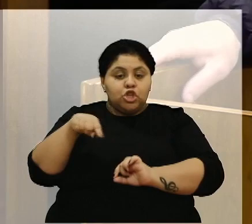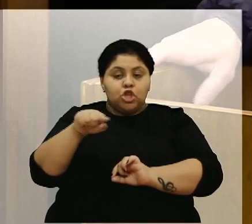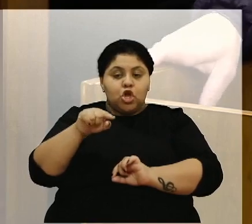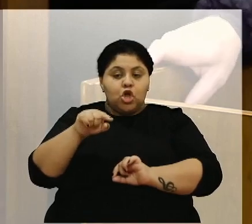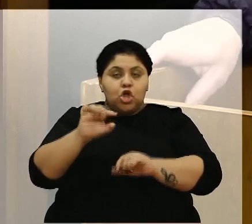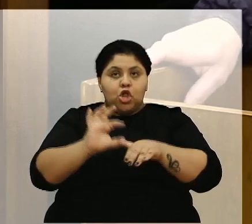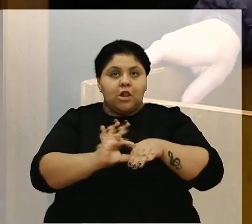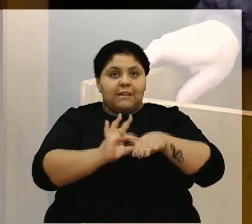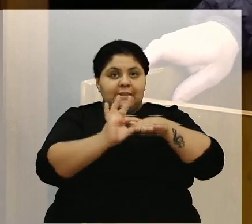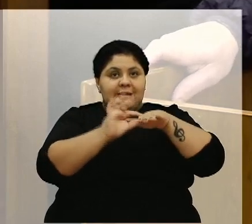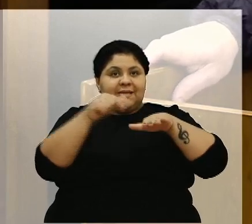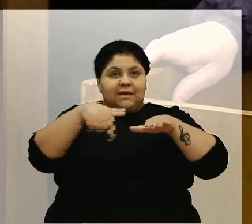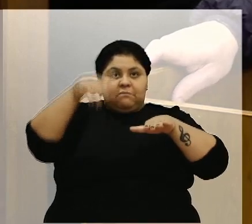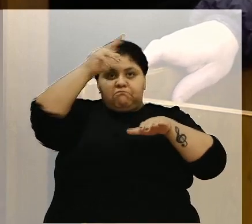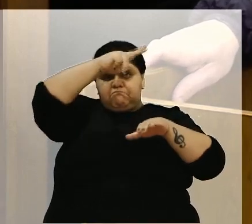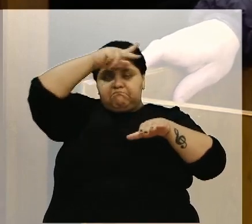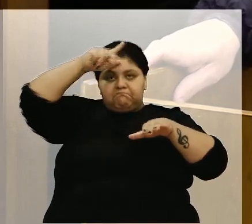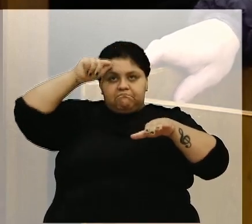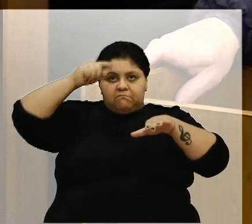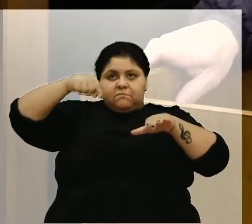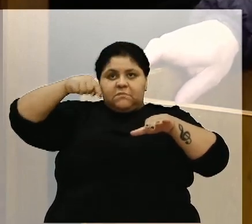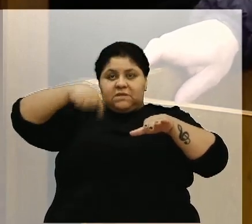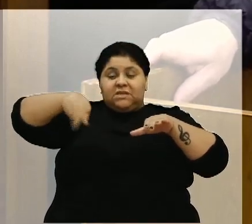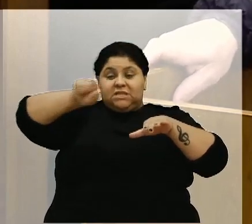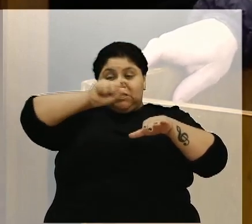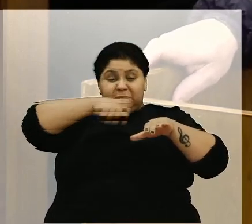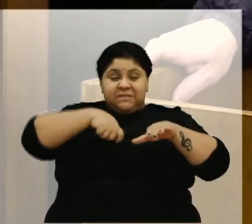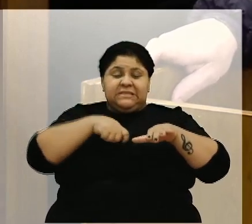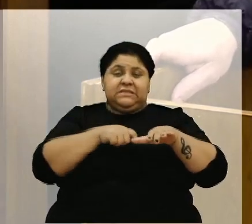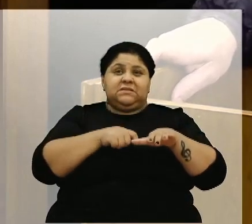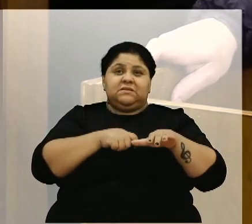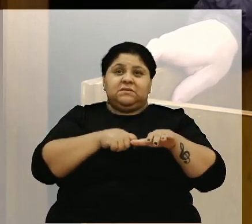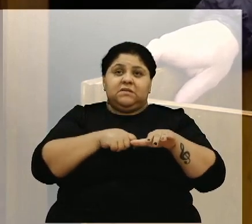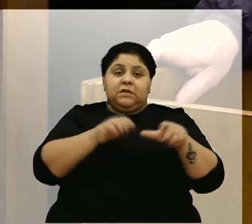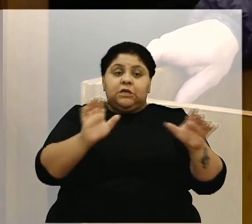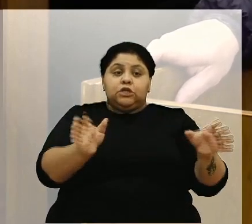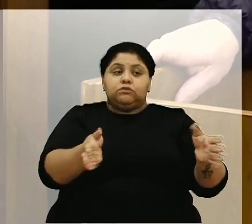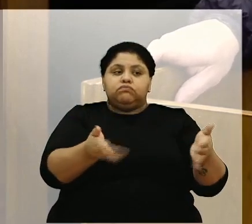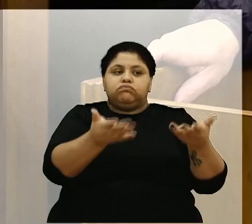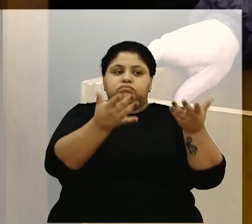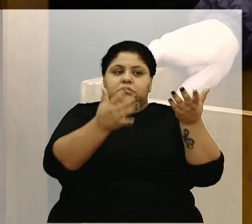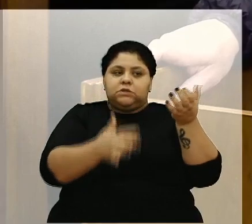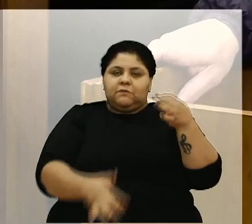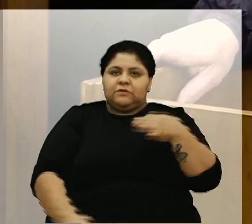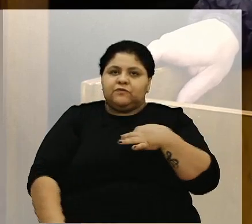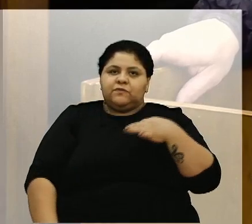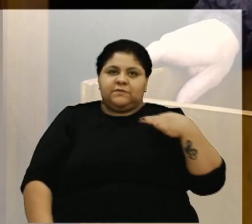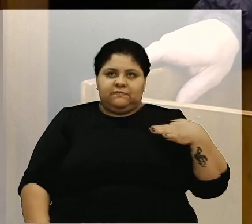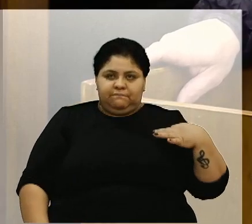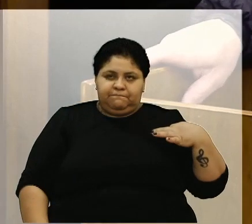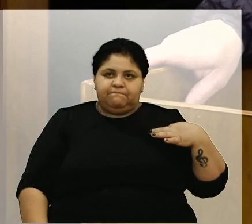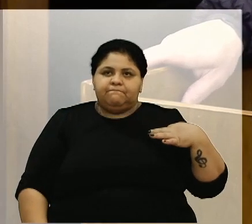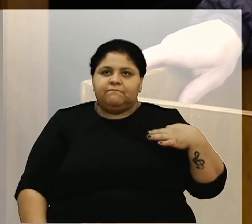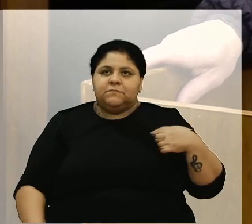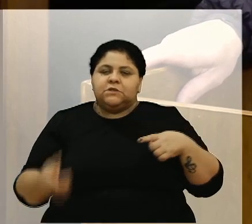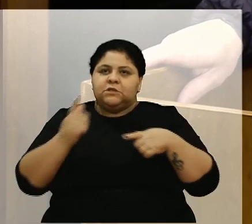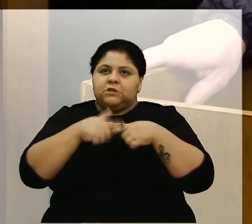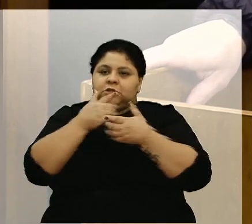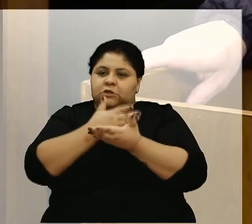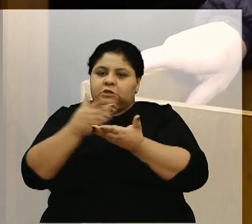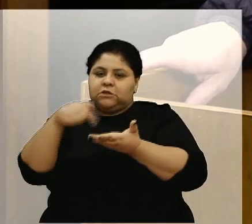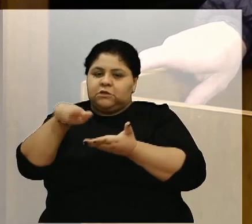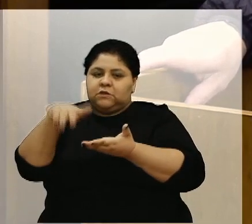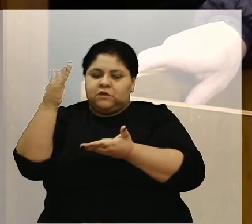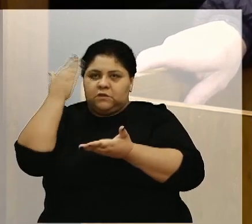aqui no município, a gente precisa daqui para frente incentivar esses voluntários. Porque no começo a gente sabe que